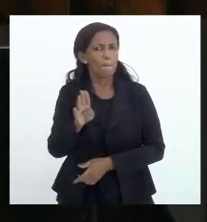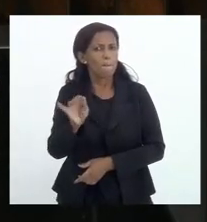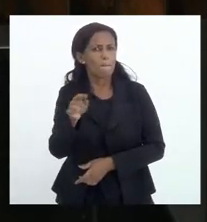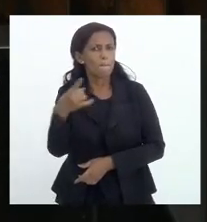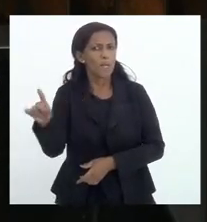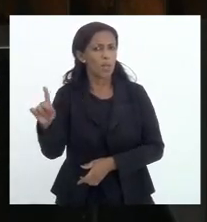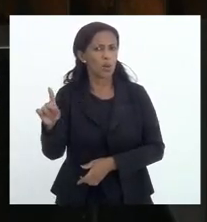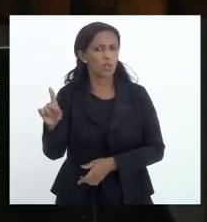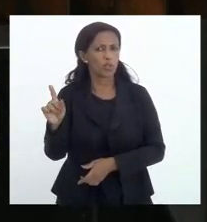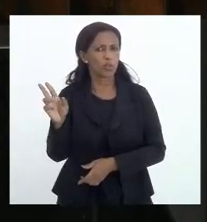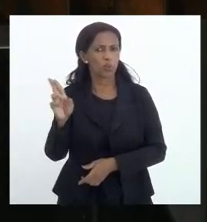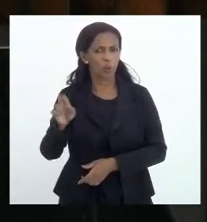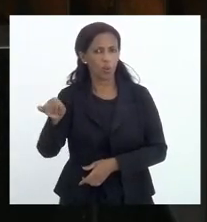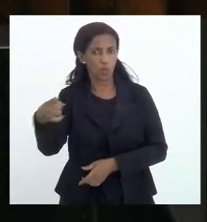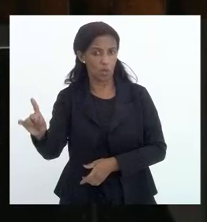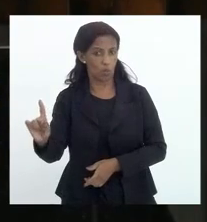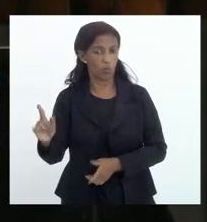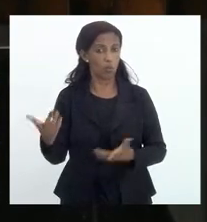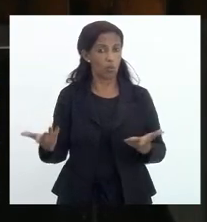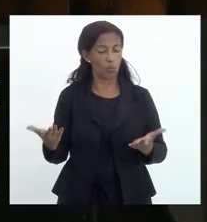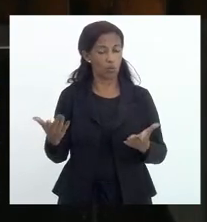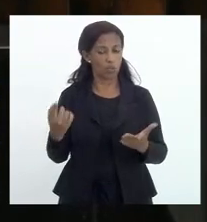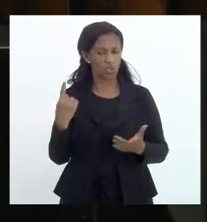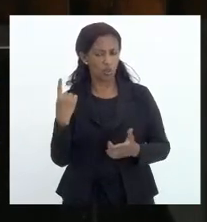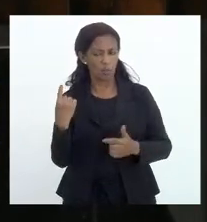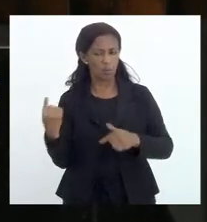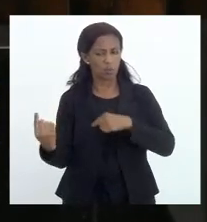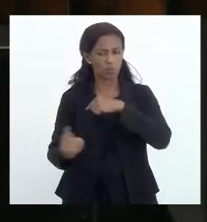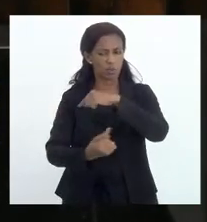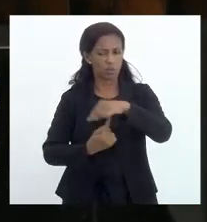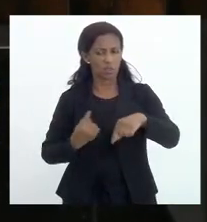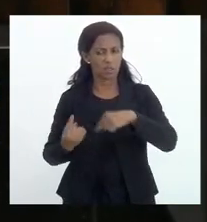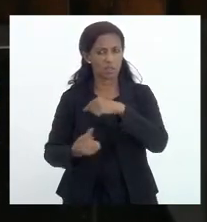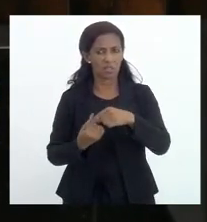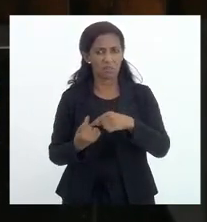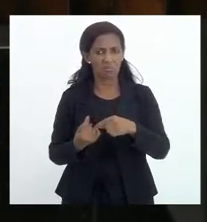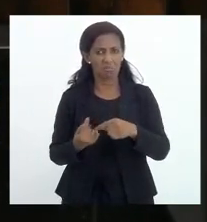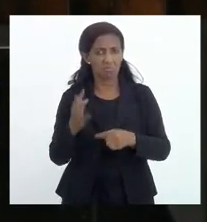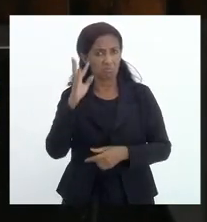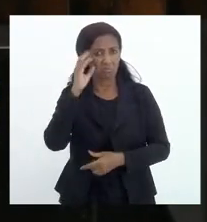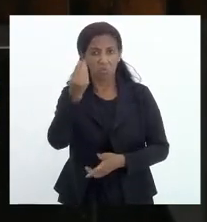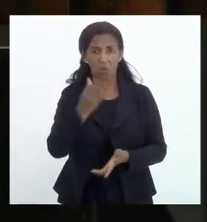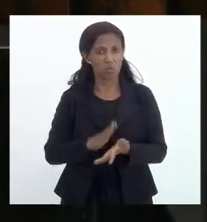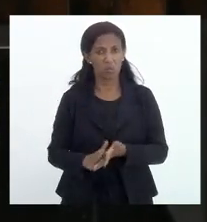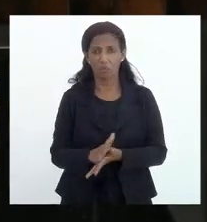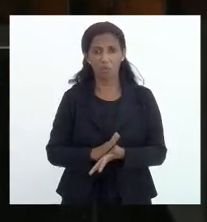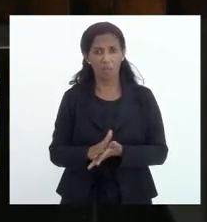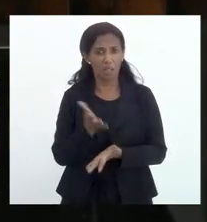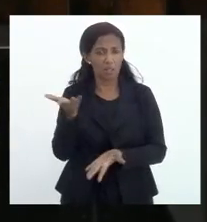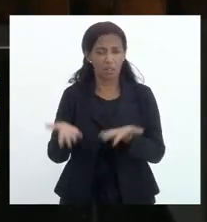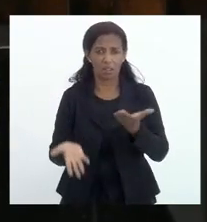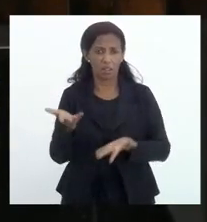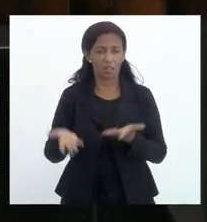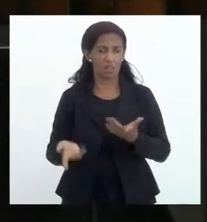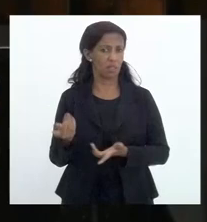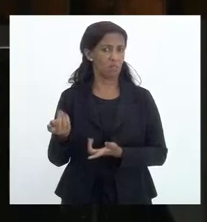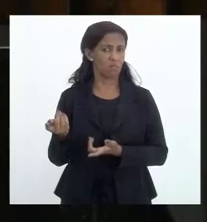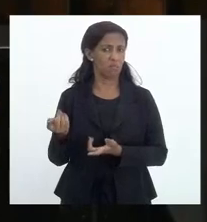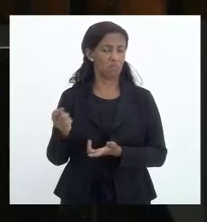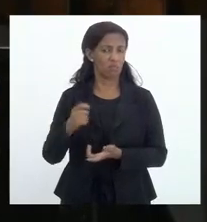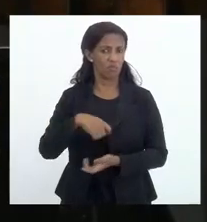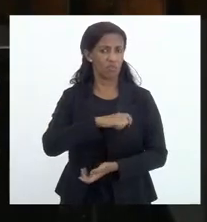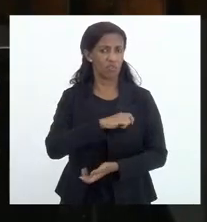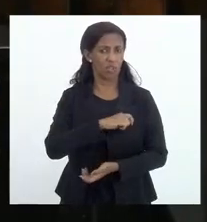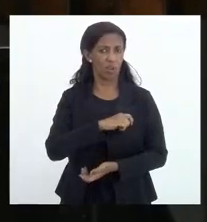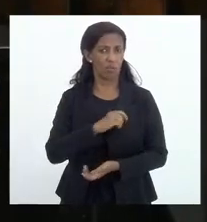União. Ou seja, o primeiro ciclo de recuperação fiscal não serviu para nada em termos de equilíbrio fiscal, dado o volume do